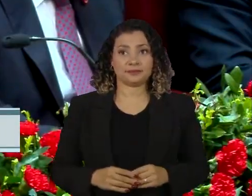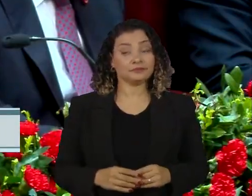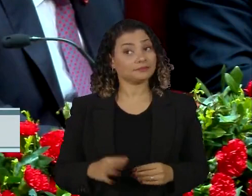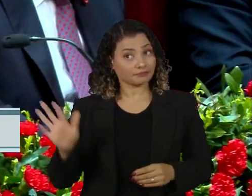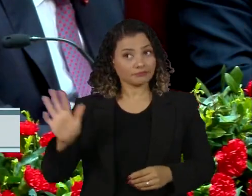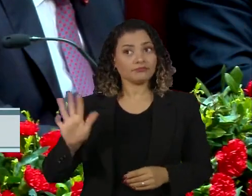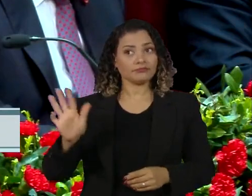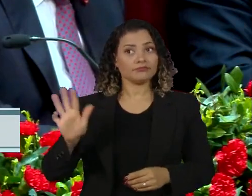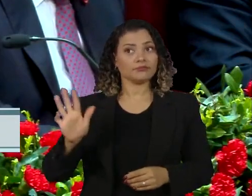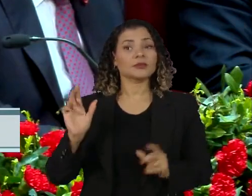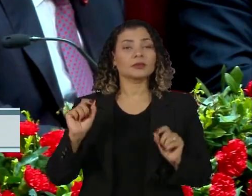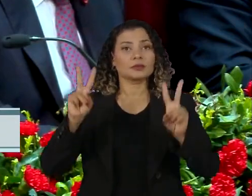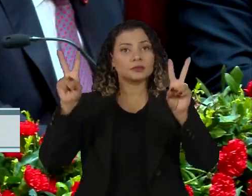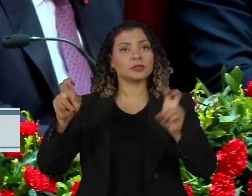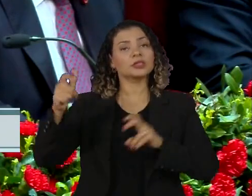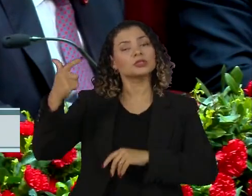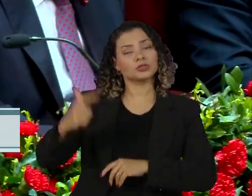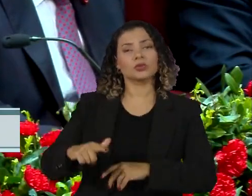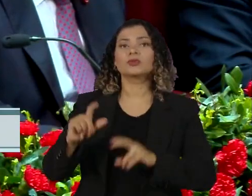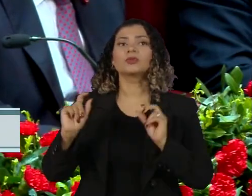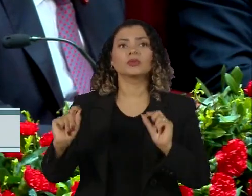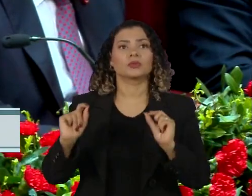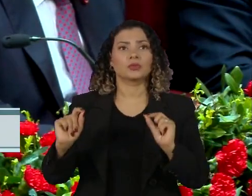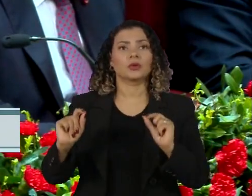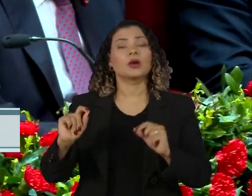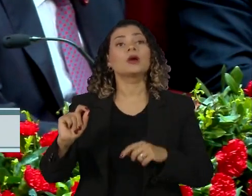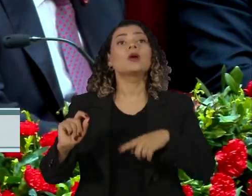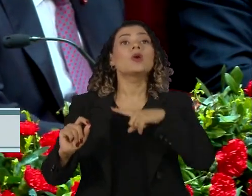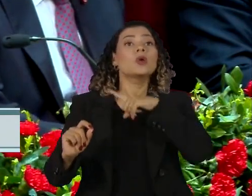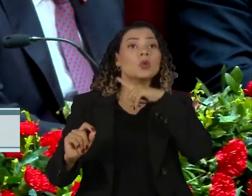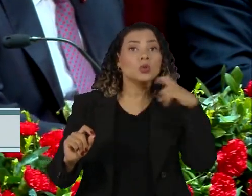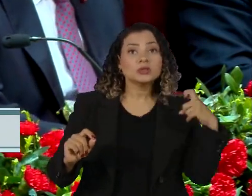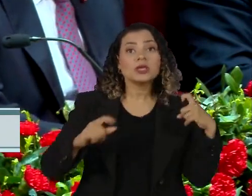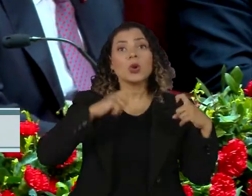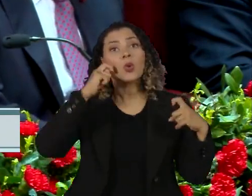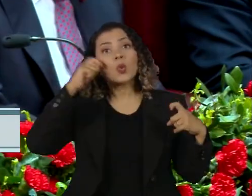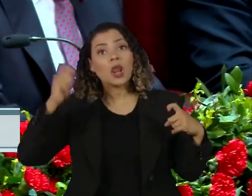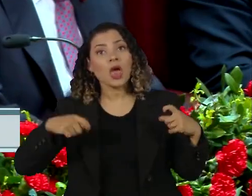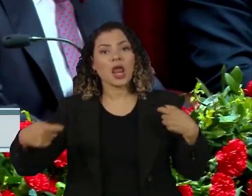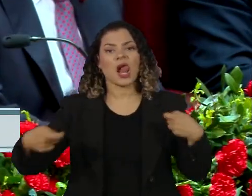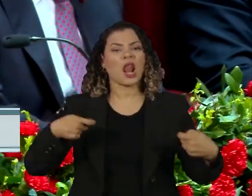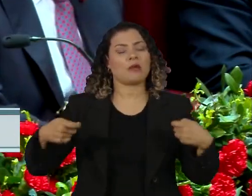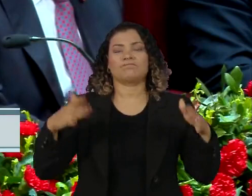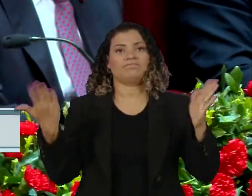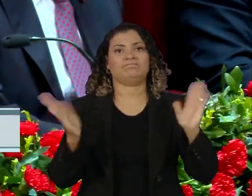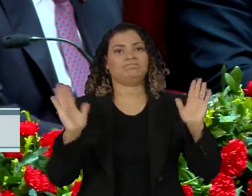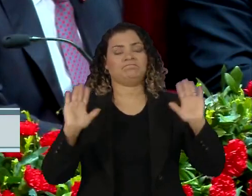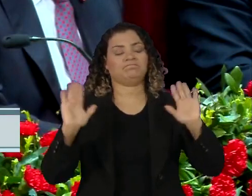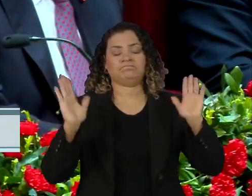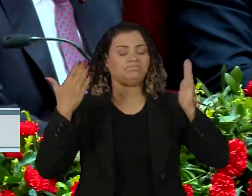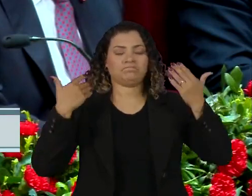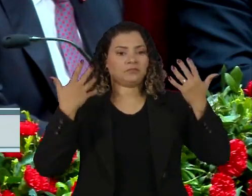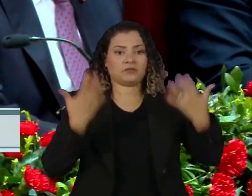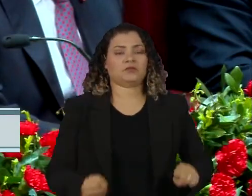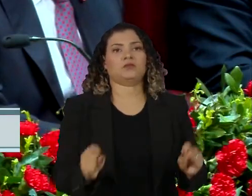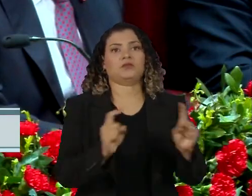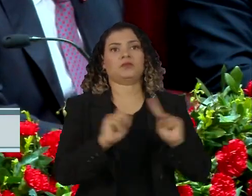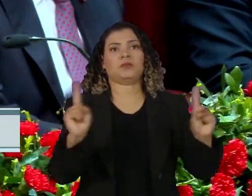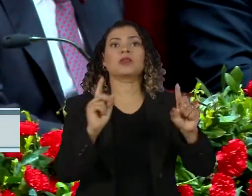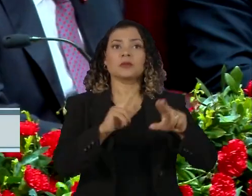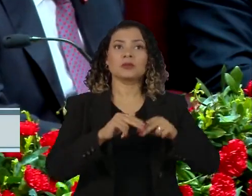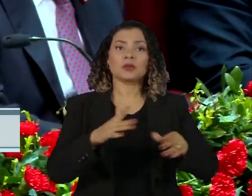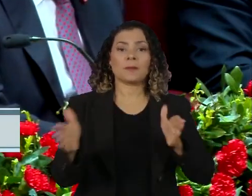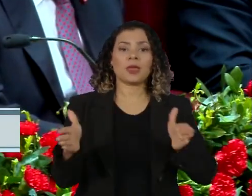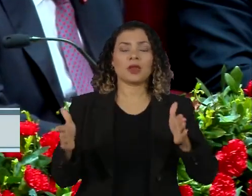Lula condenou de novo a invasão da Ucrânia pela Rússia e falou que a luta armada não faz mais parte desse